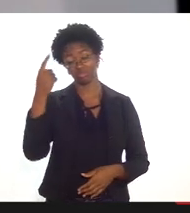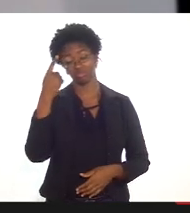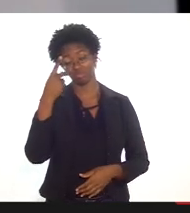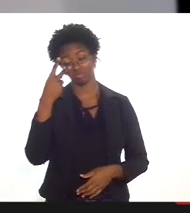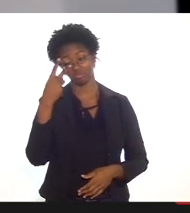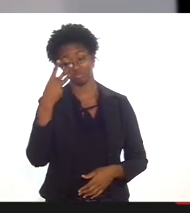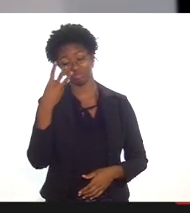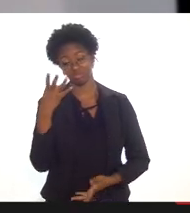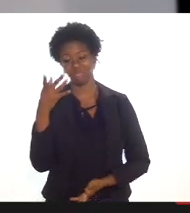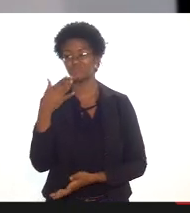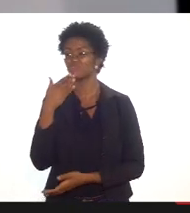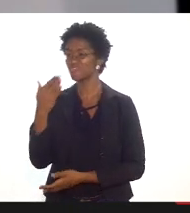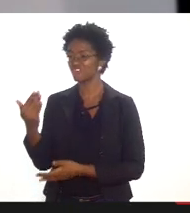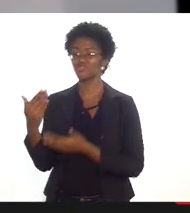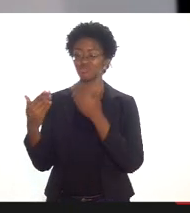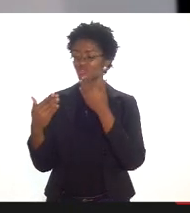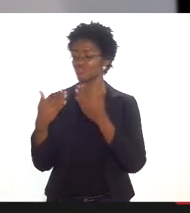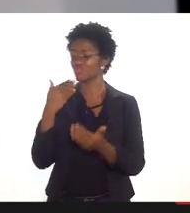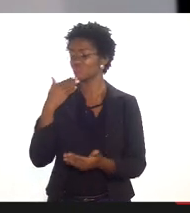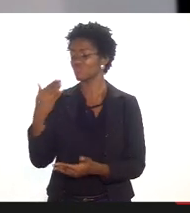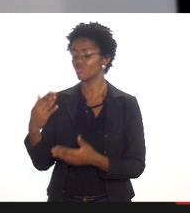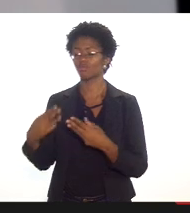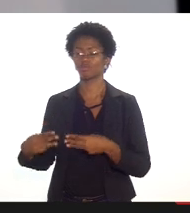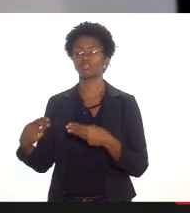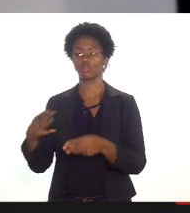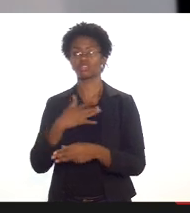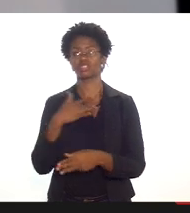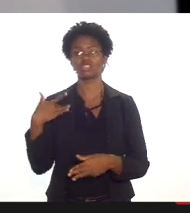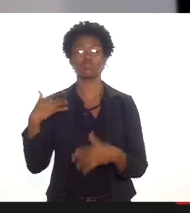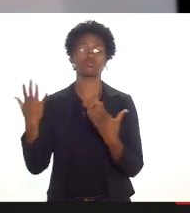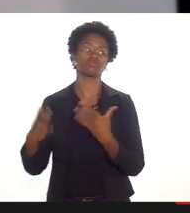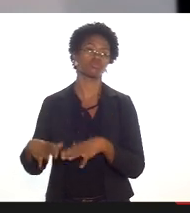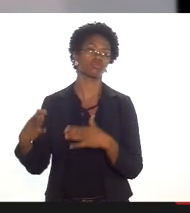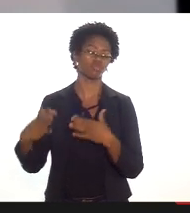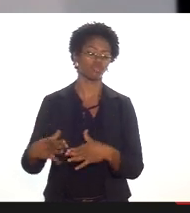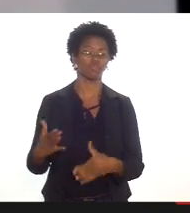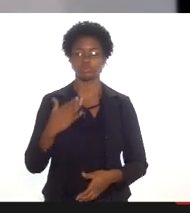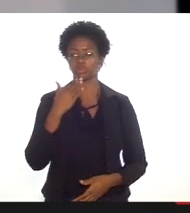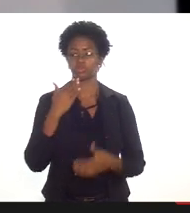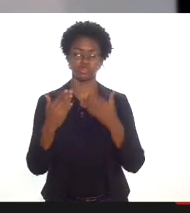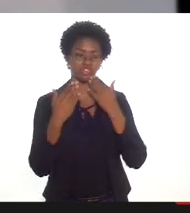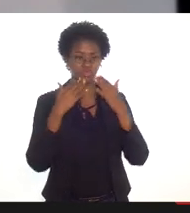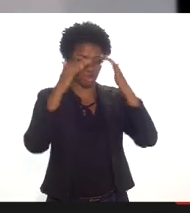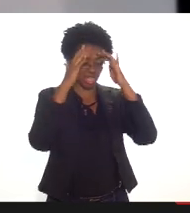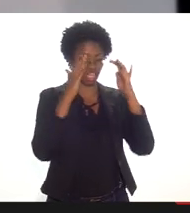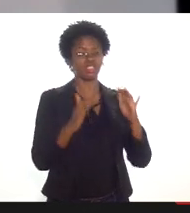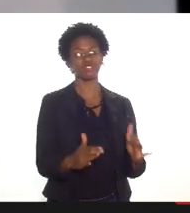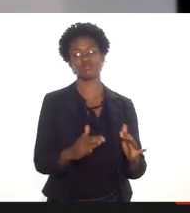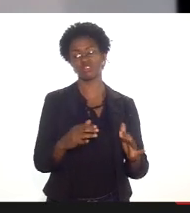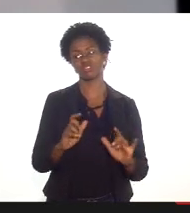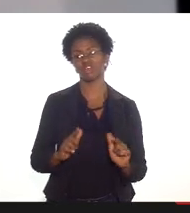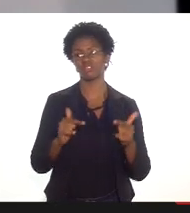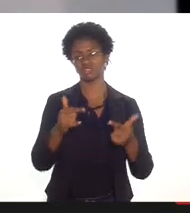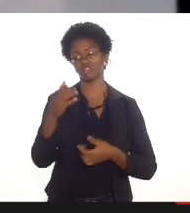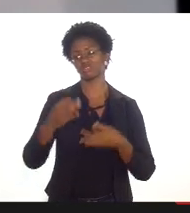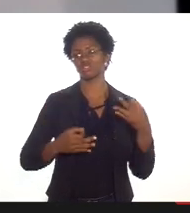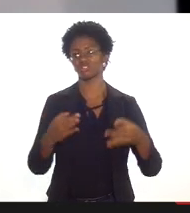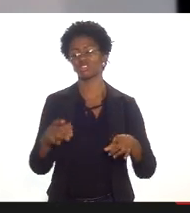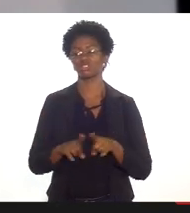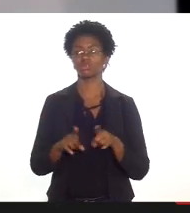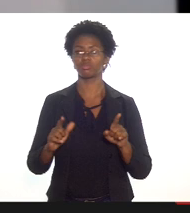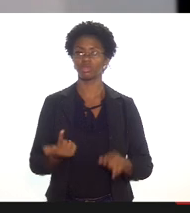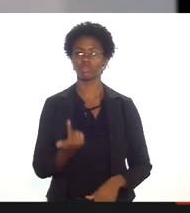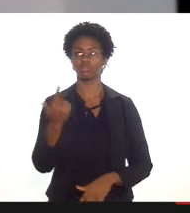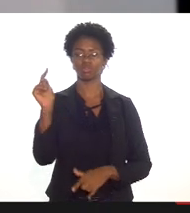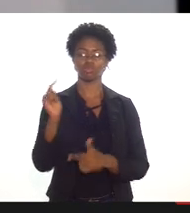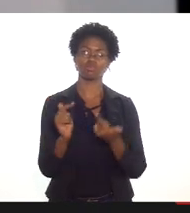Saúde a realização desse concurso, que nós cobramos o cumprimento da ação judicial. Aliás, outras ações já foram